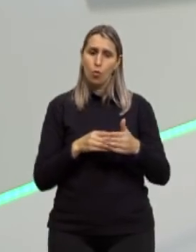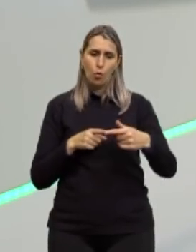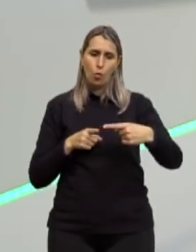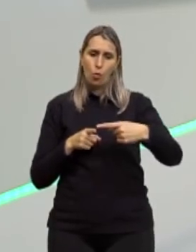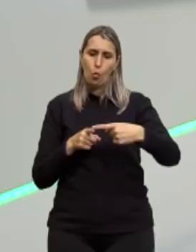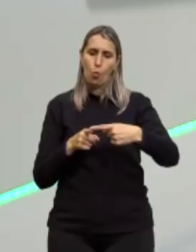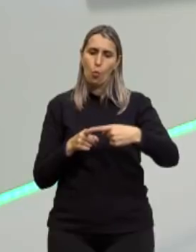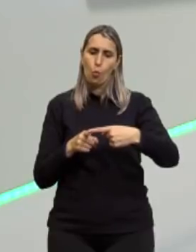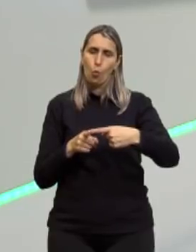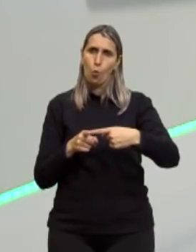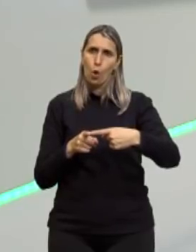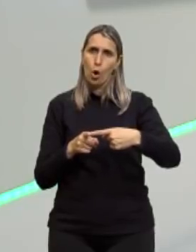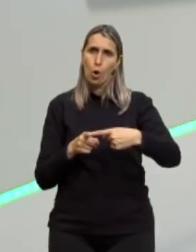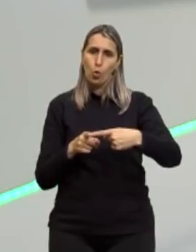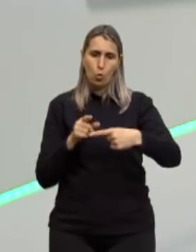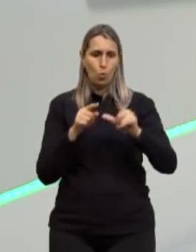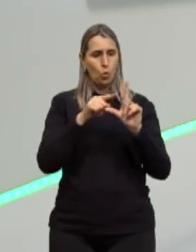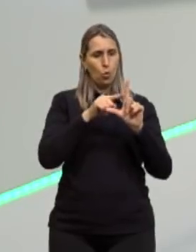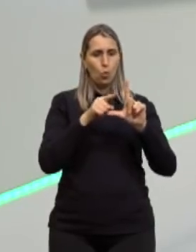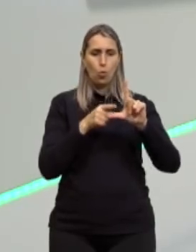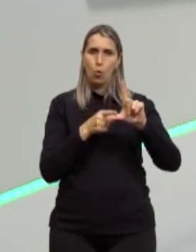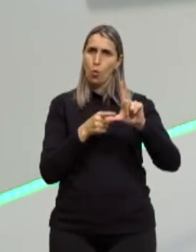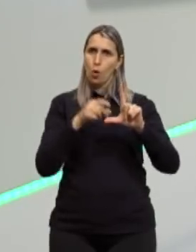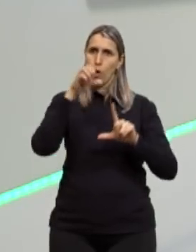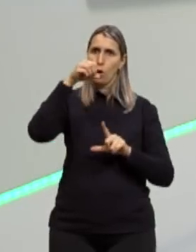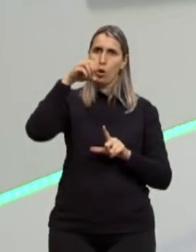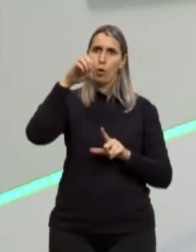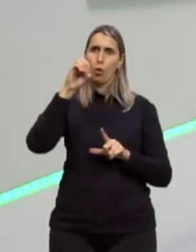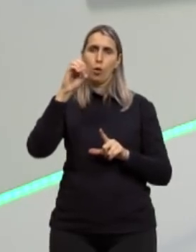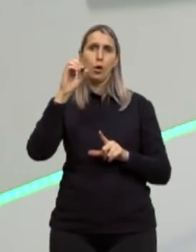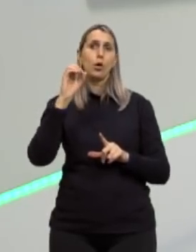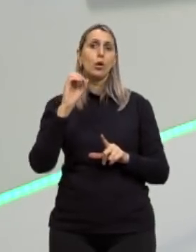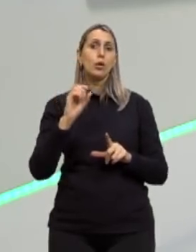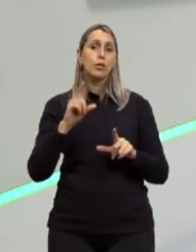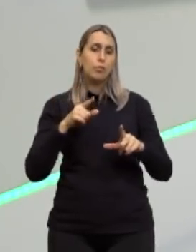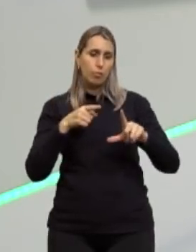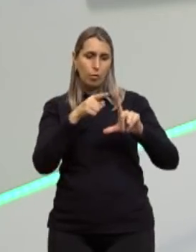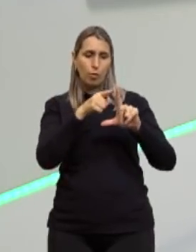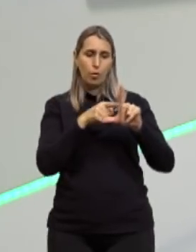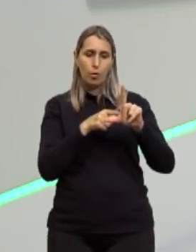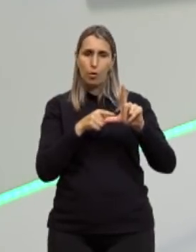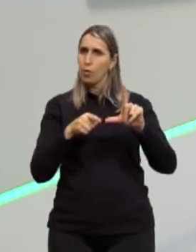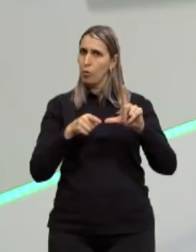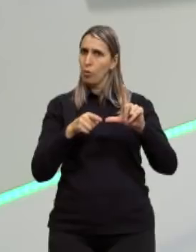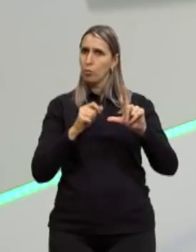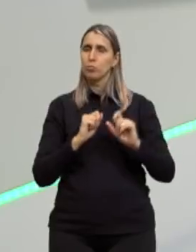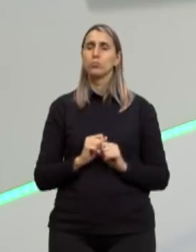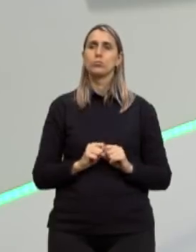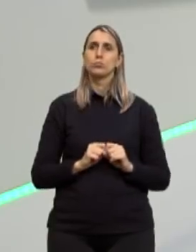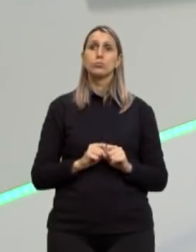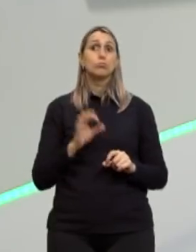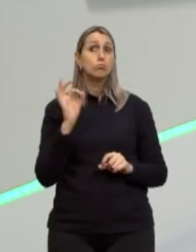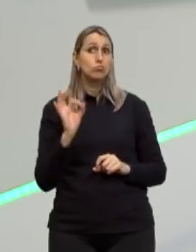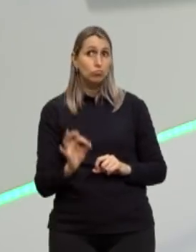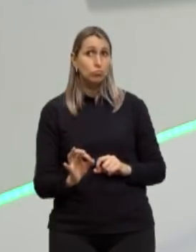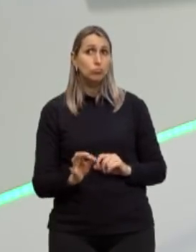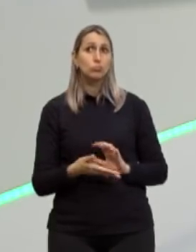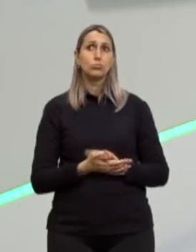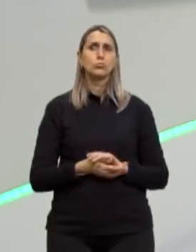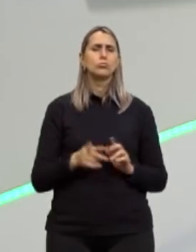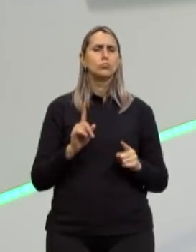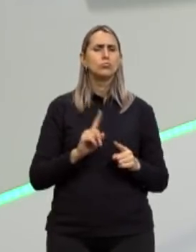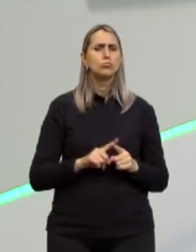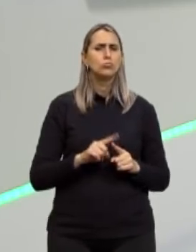ângulo de 90 graus ela é uma reta transversal e forma um ângulo de 90 graus certo